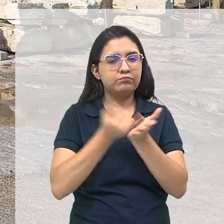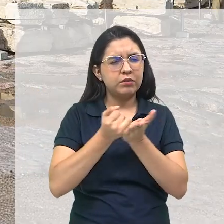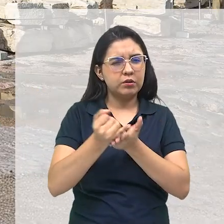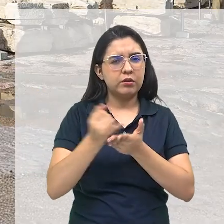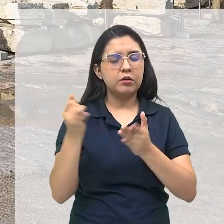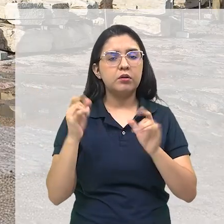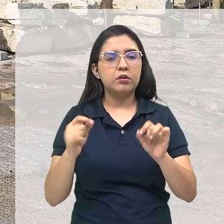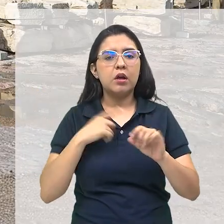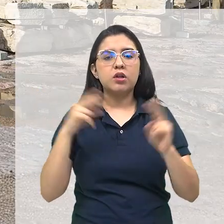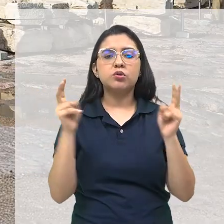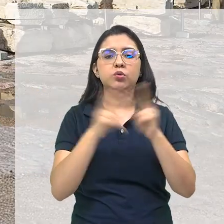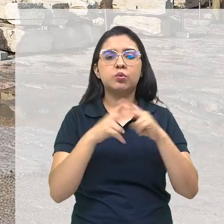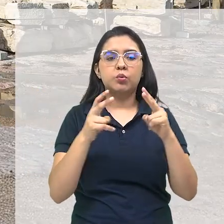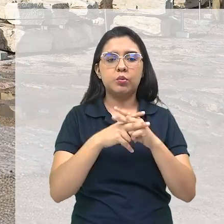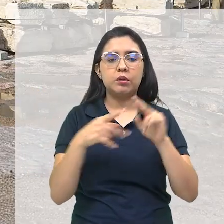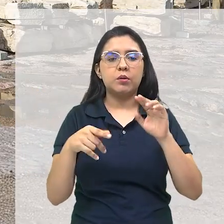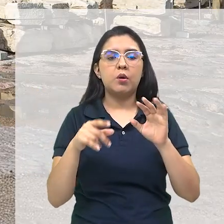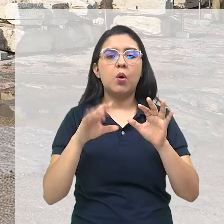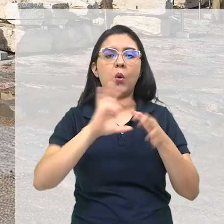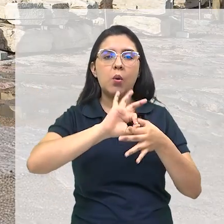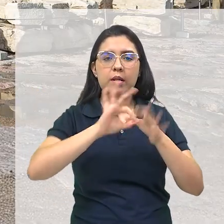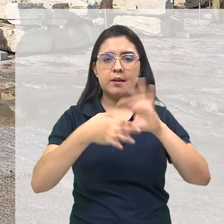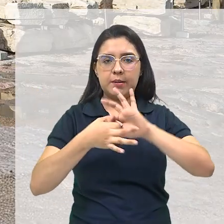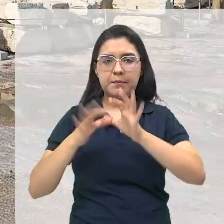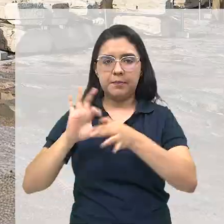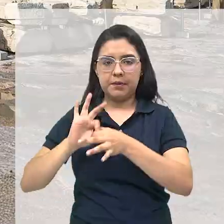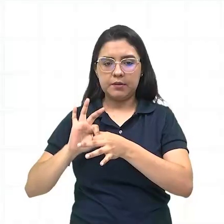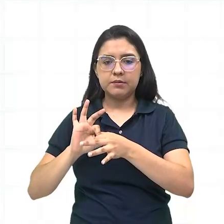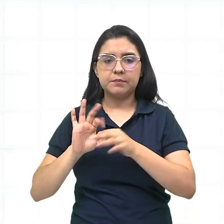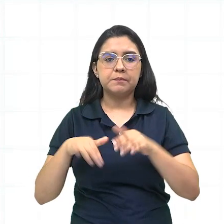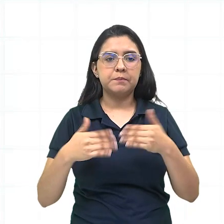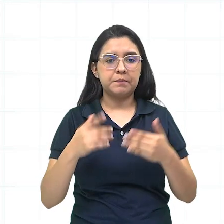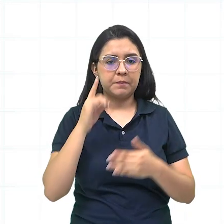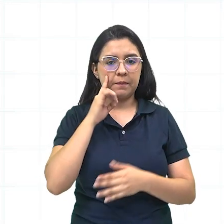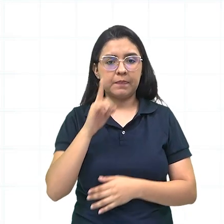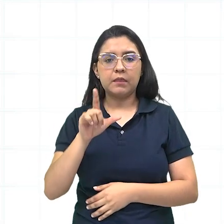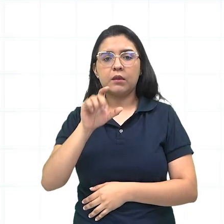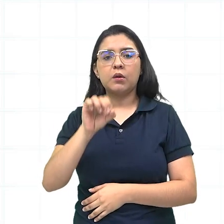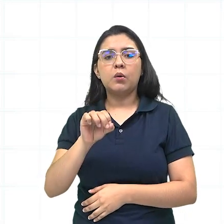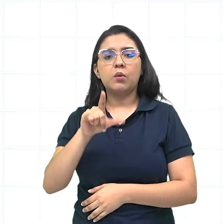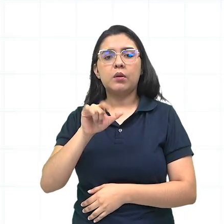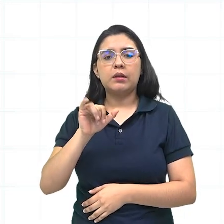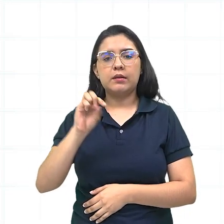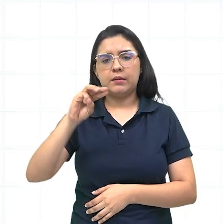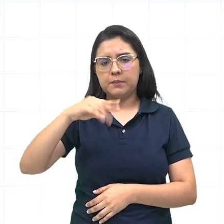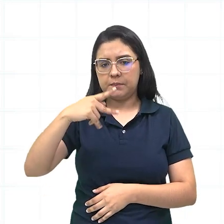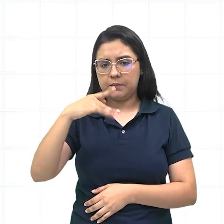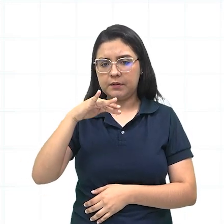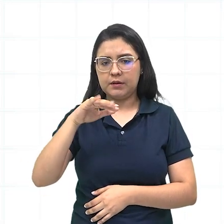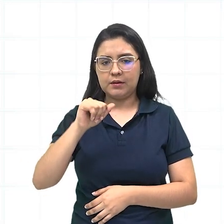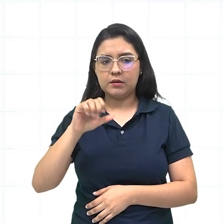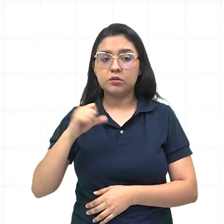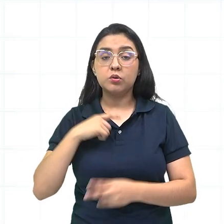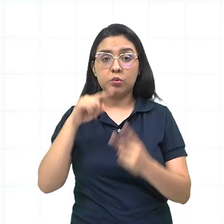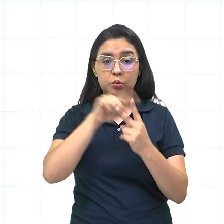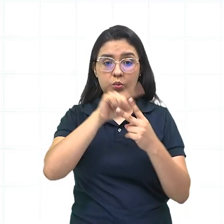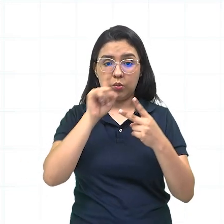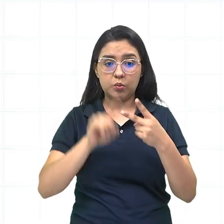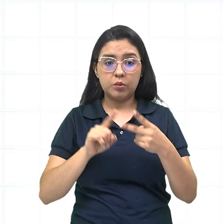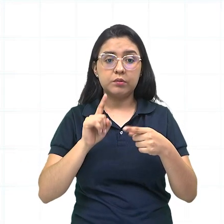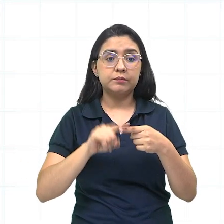introdução às lutas olímpicas. As lutas olímpicas são compostas por duas